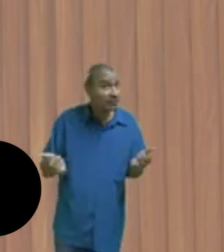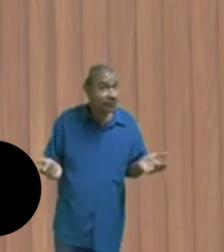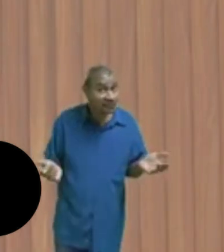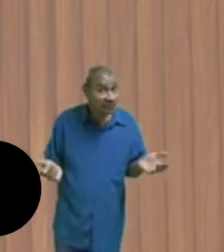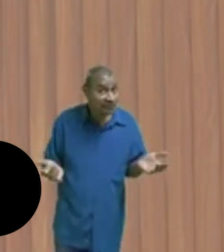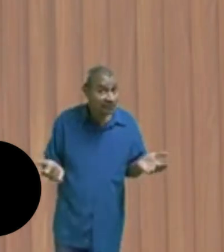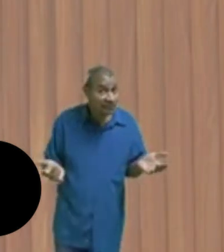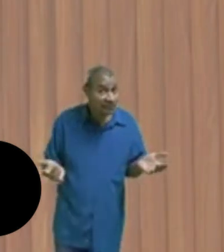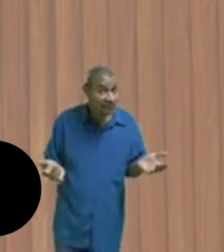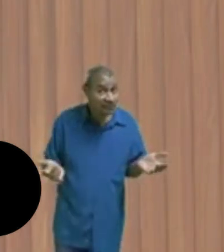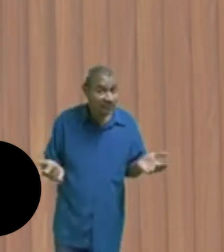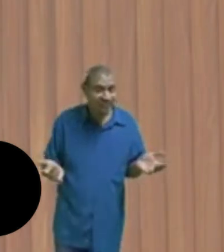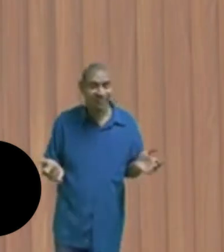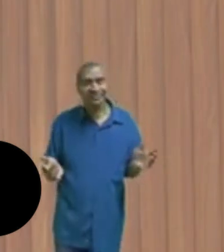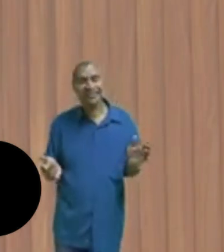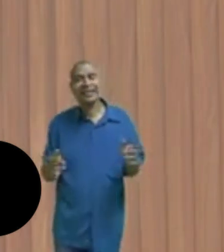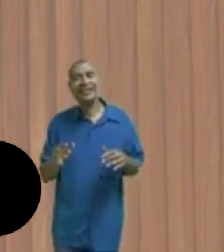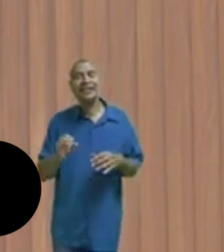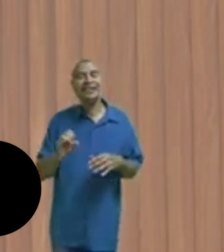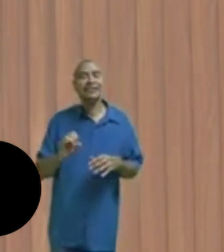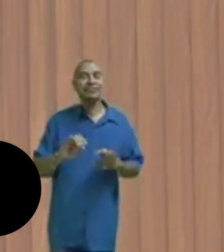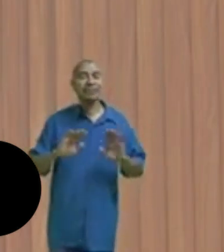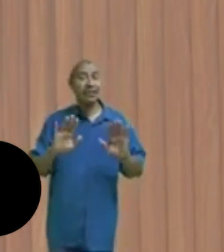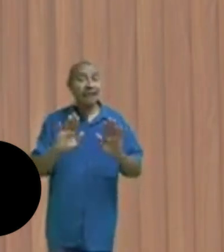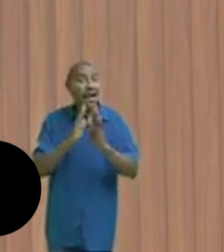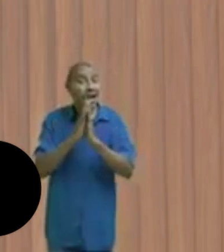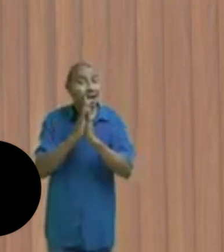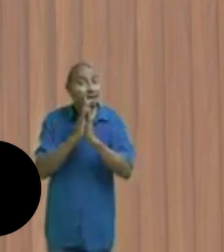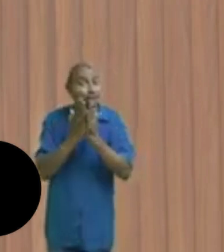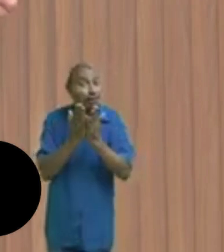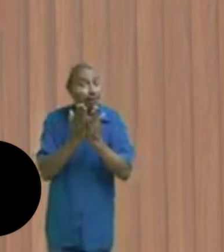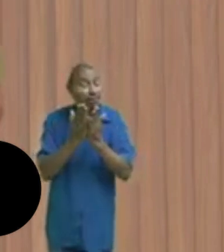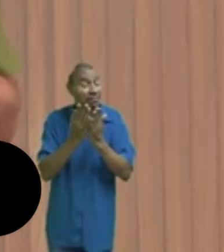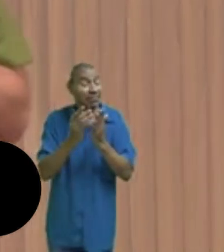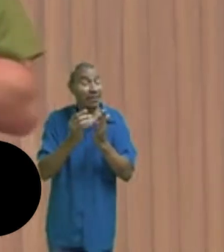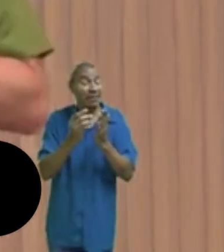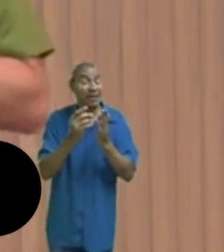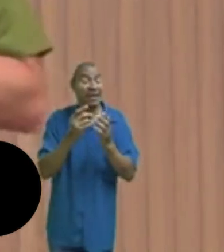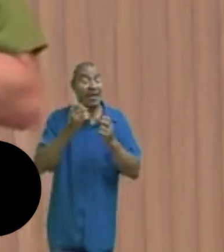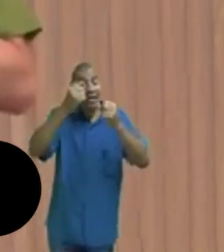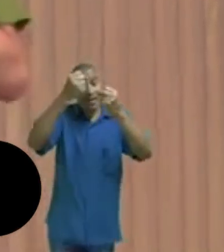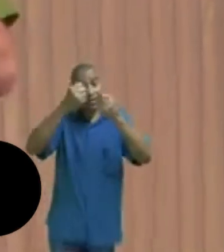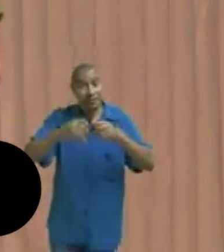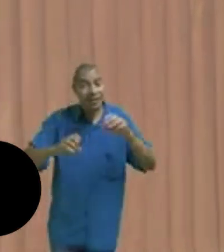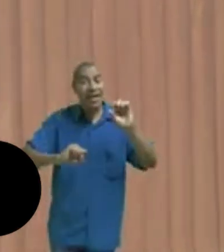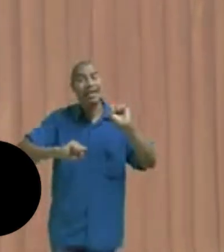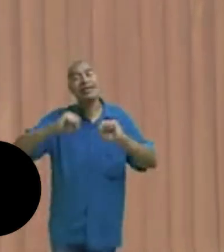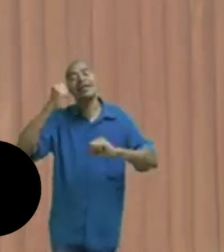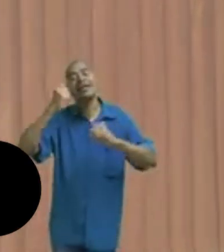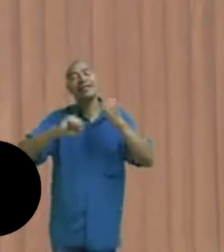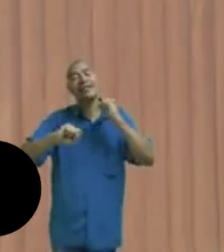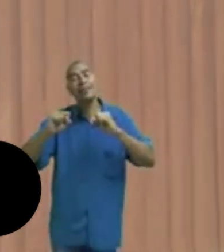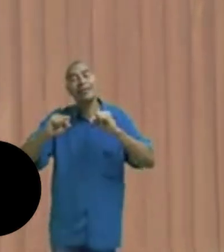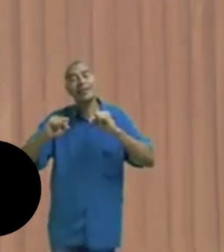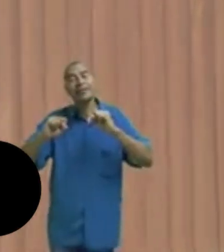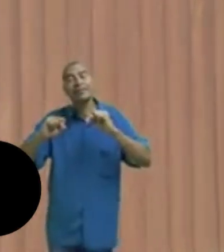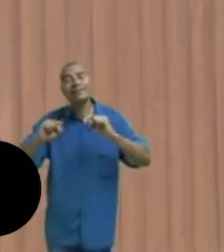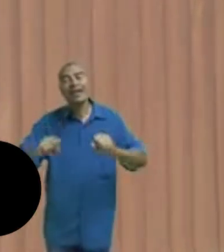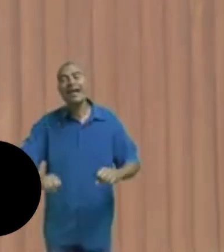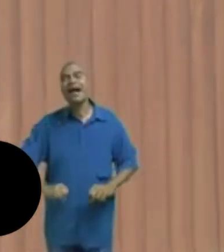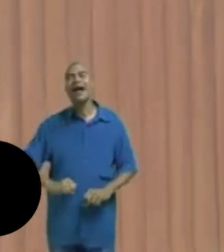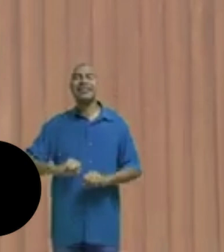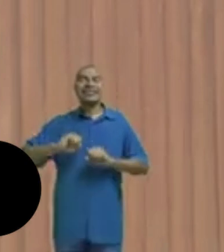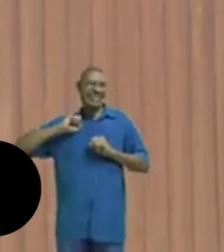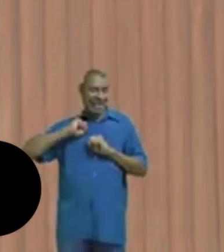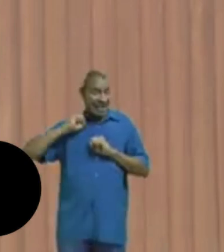está repreendido. Mas a Bíblia diz lá no Salmo, o brado de alegria depois